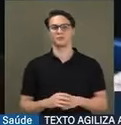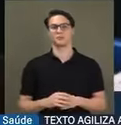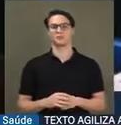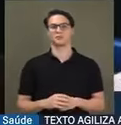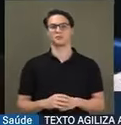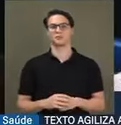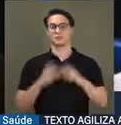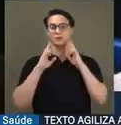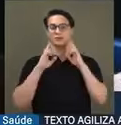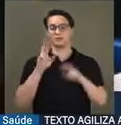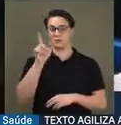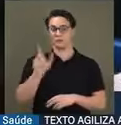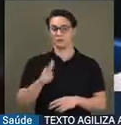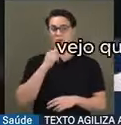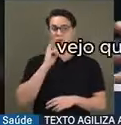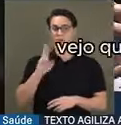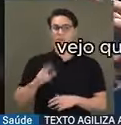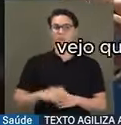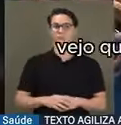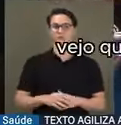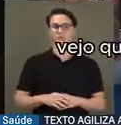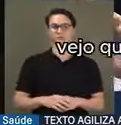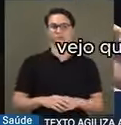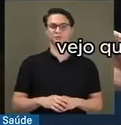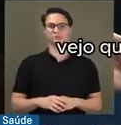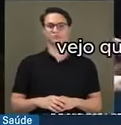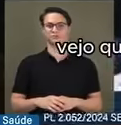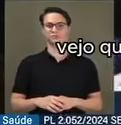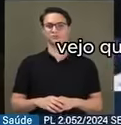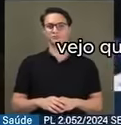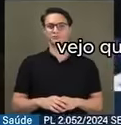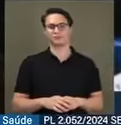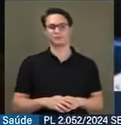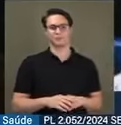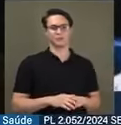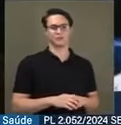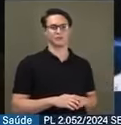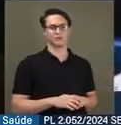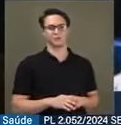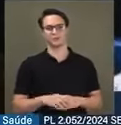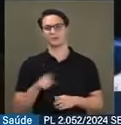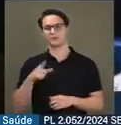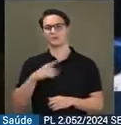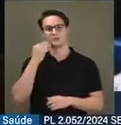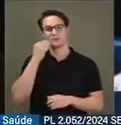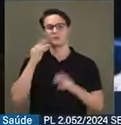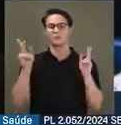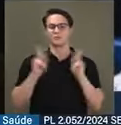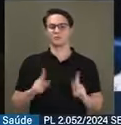Tenho respeito pelo senhor, vejo que em muitos momentos o senhor tentou apaziguar o país, se